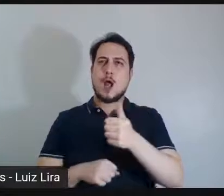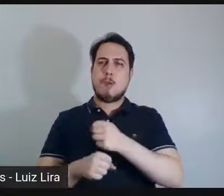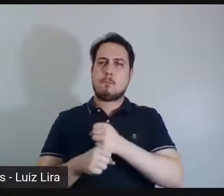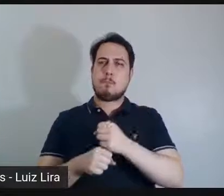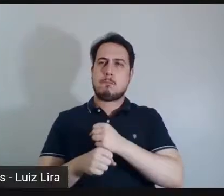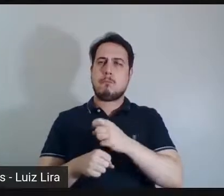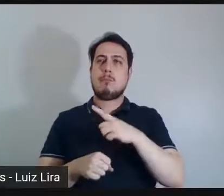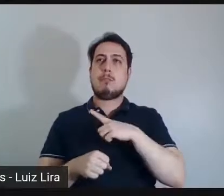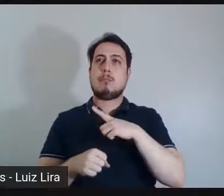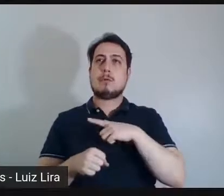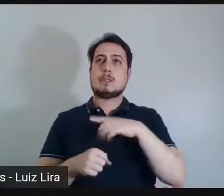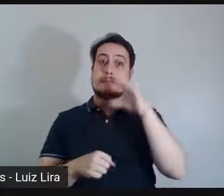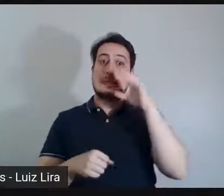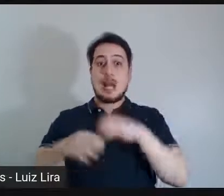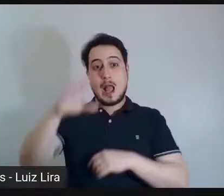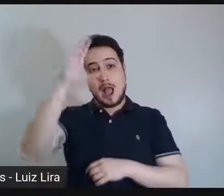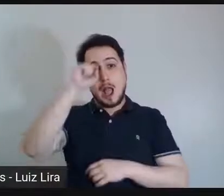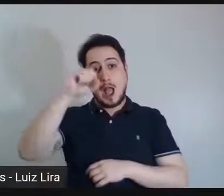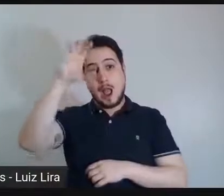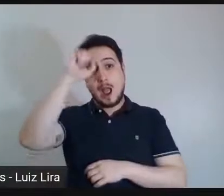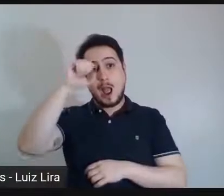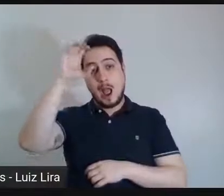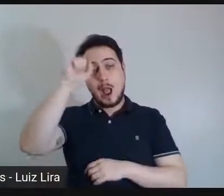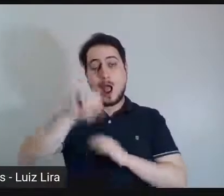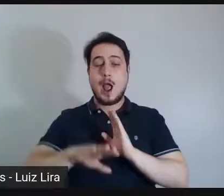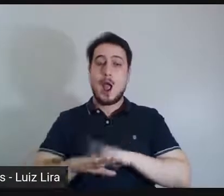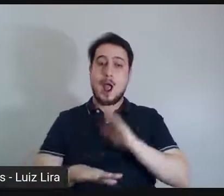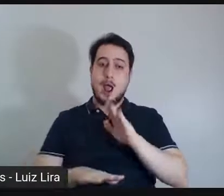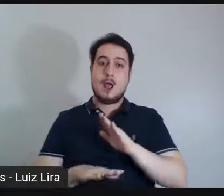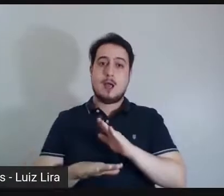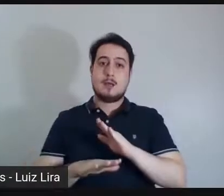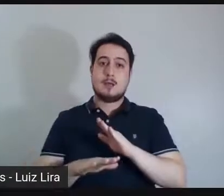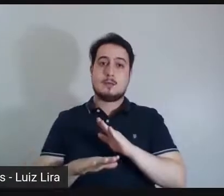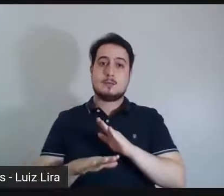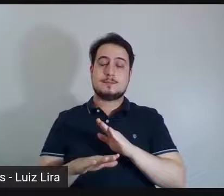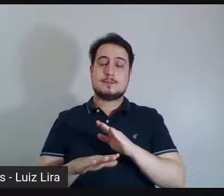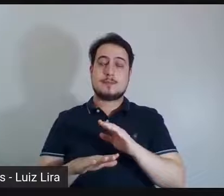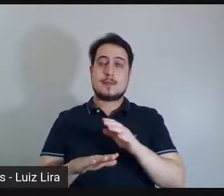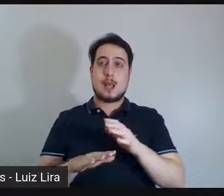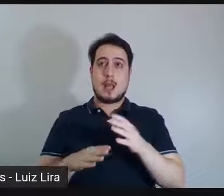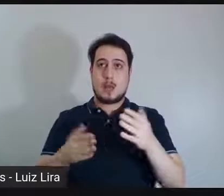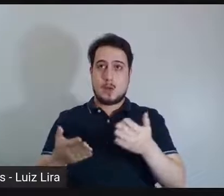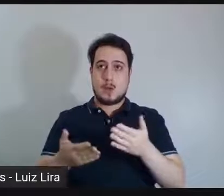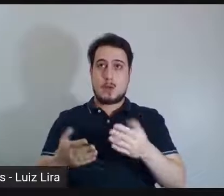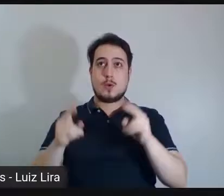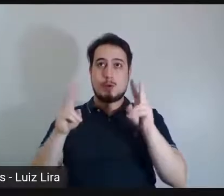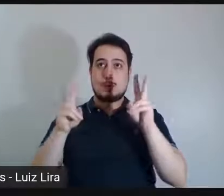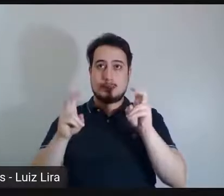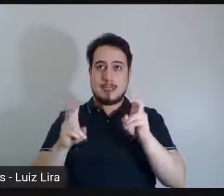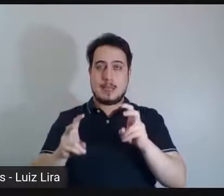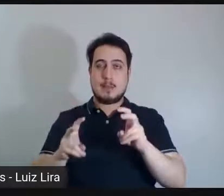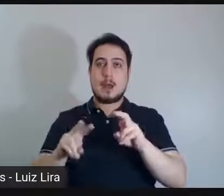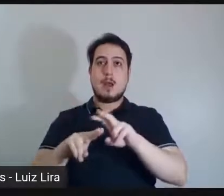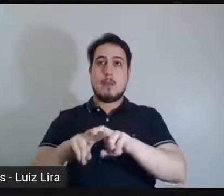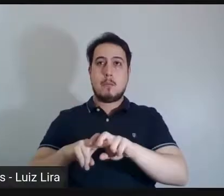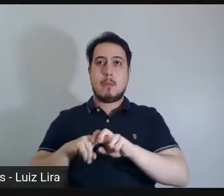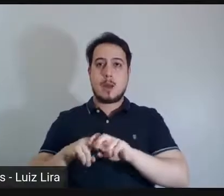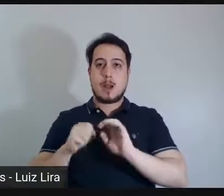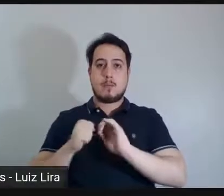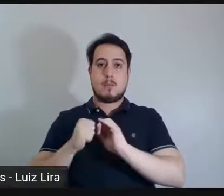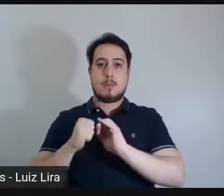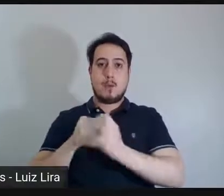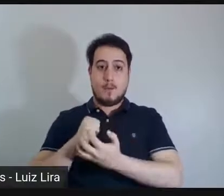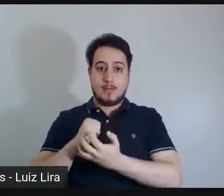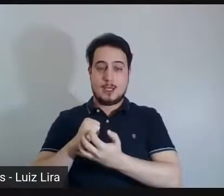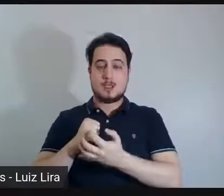mais aprendizado mesmo. Mas na questão que você quer saber do Covid, assim, a gente teve uma atuação muito